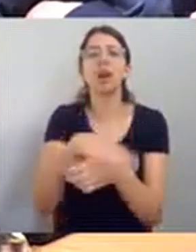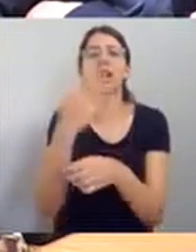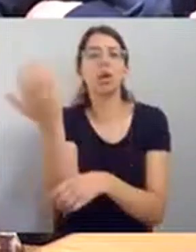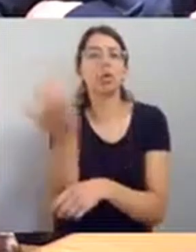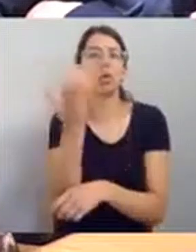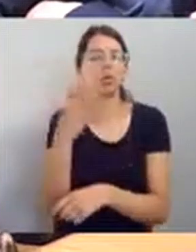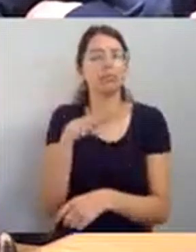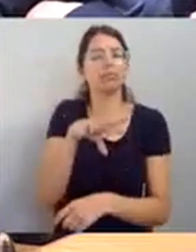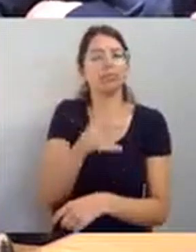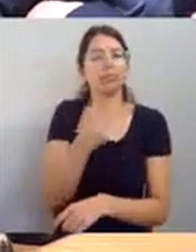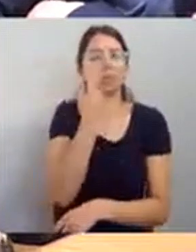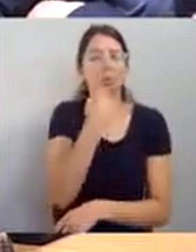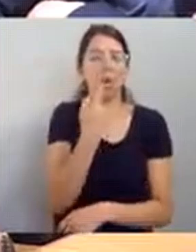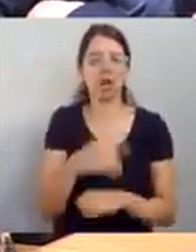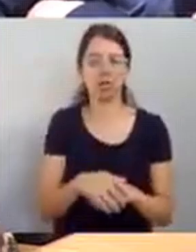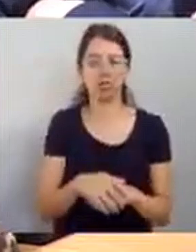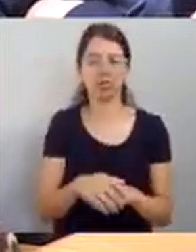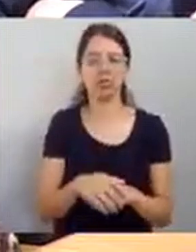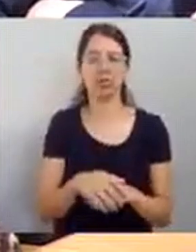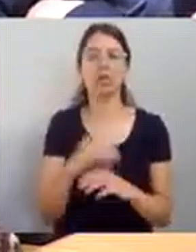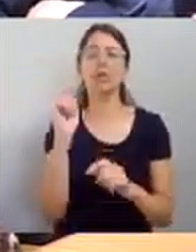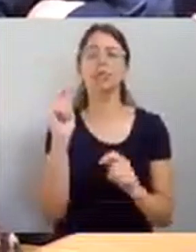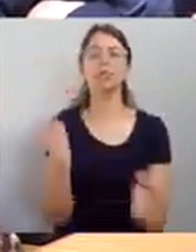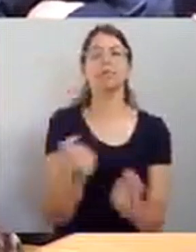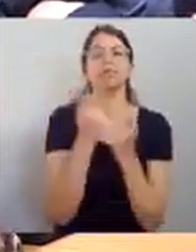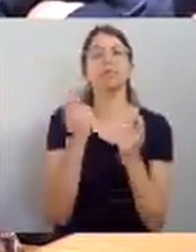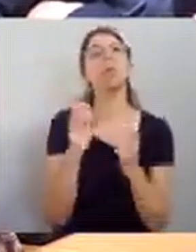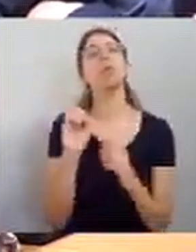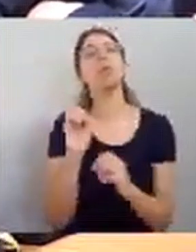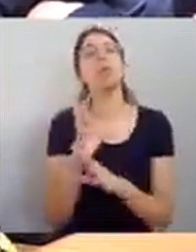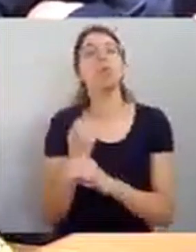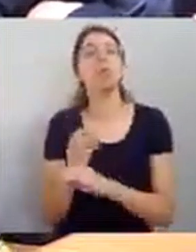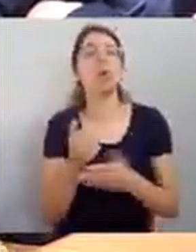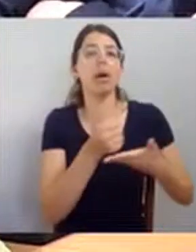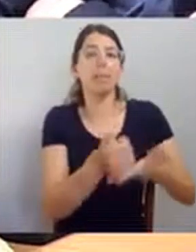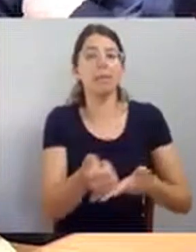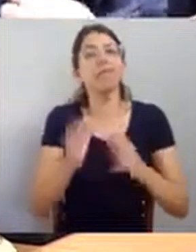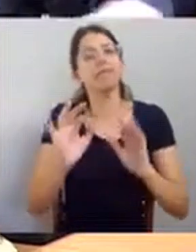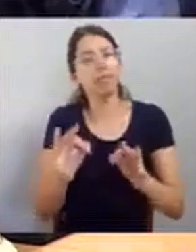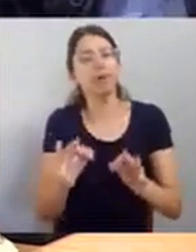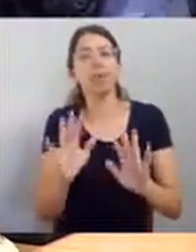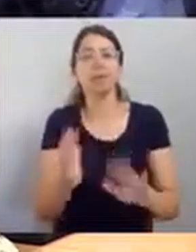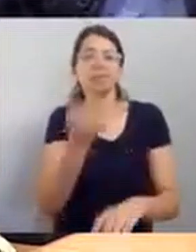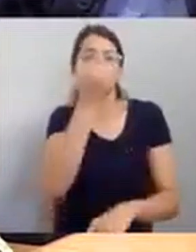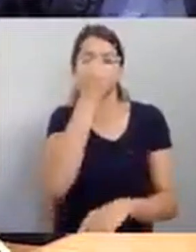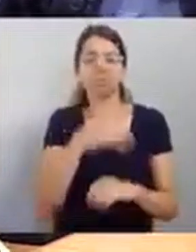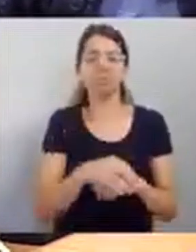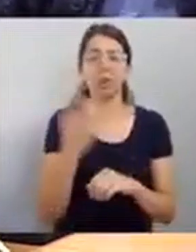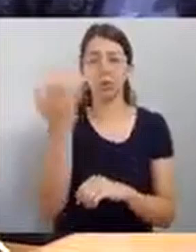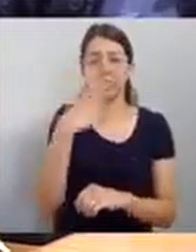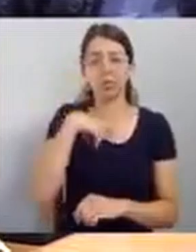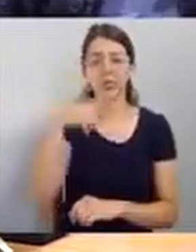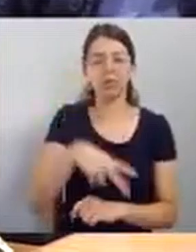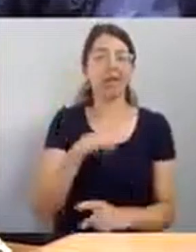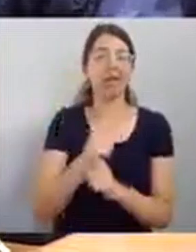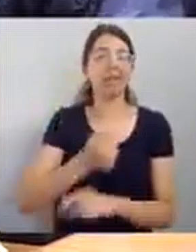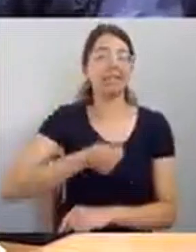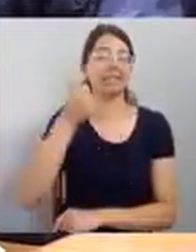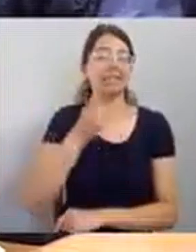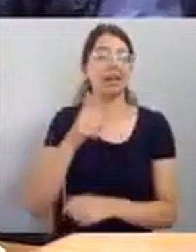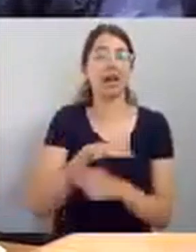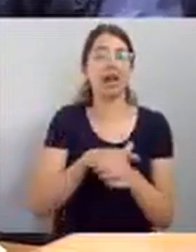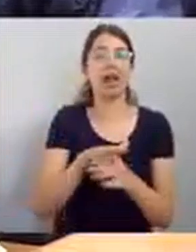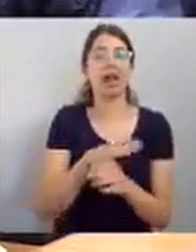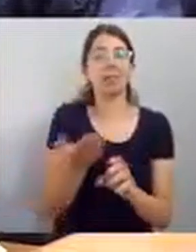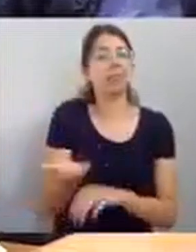em Oeiras? Quantos outros eventos mereciam este apoio e não o encontraram? A cultura em Portugal permanece um setor